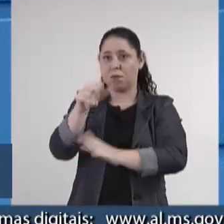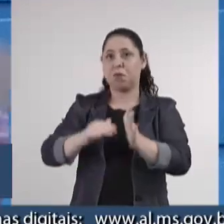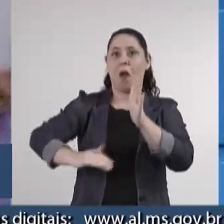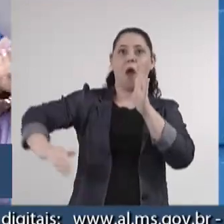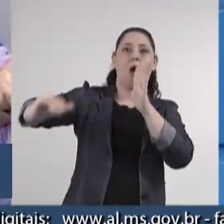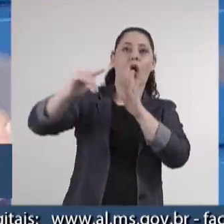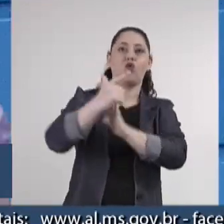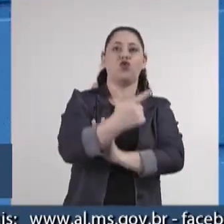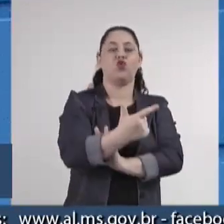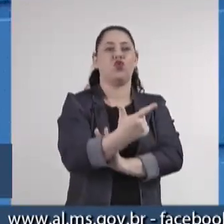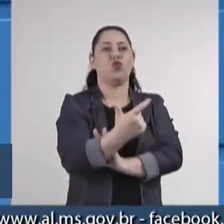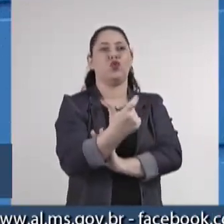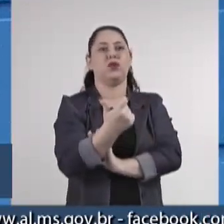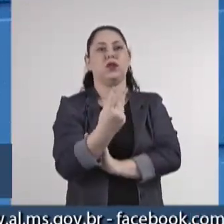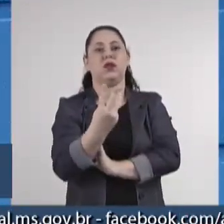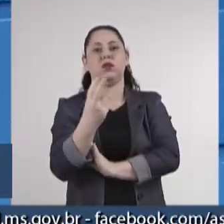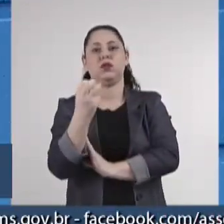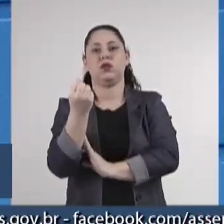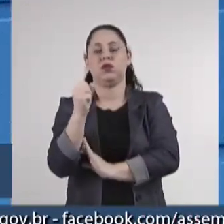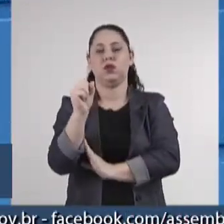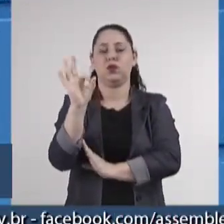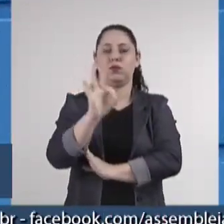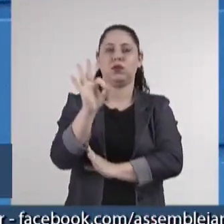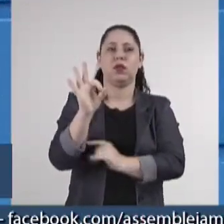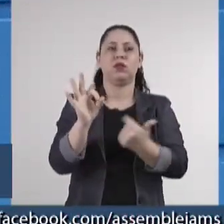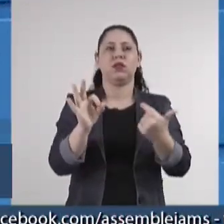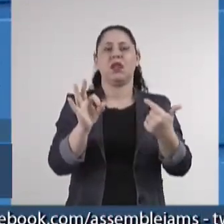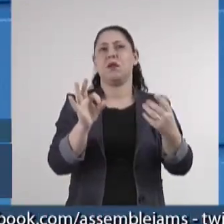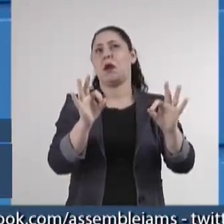para 238%, outro 100 e tantos%.